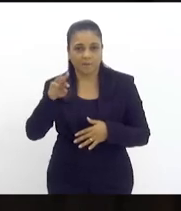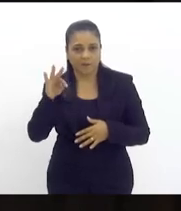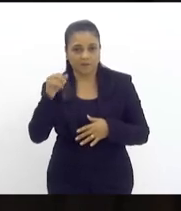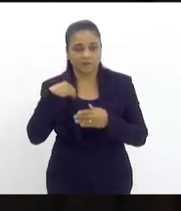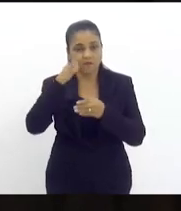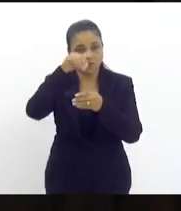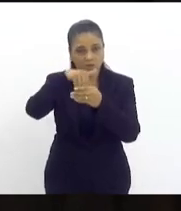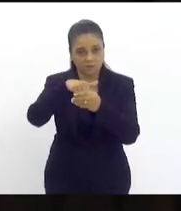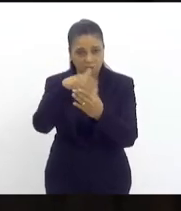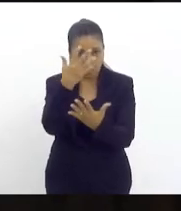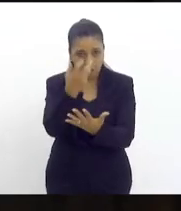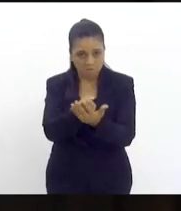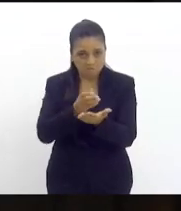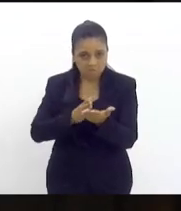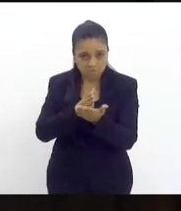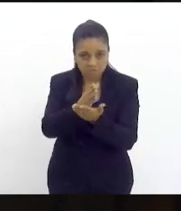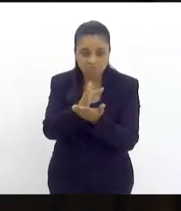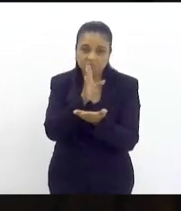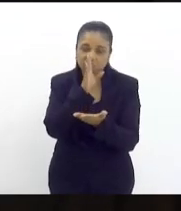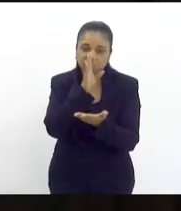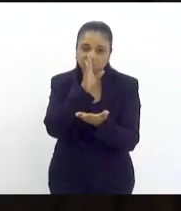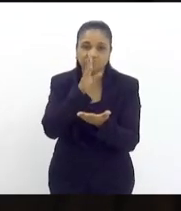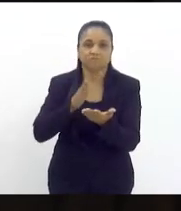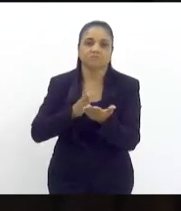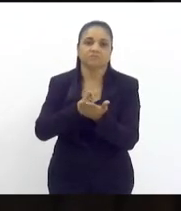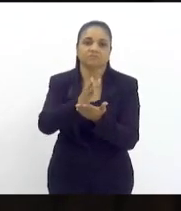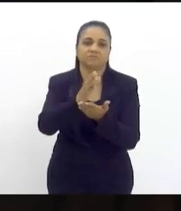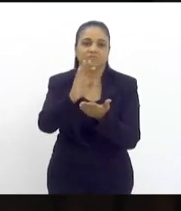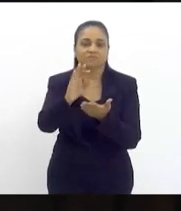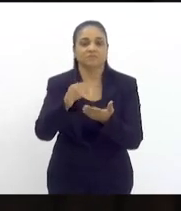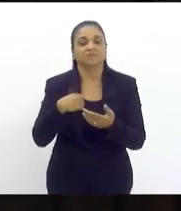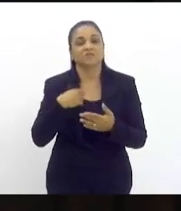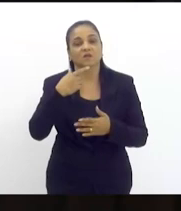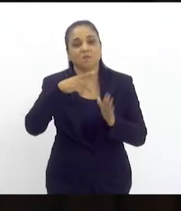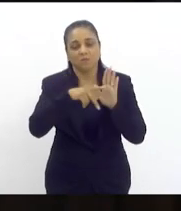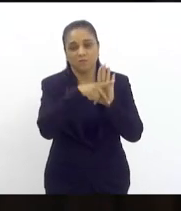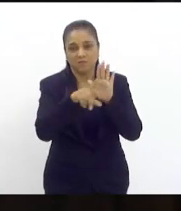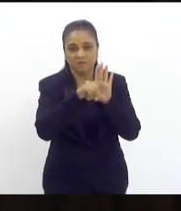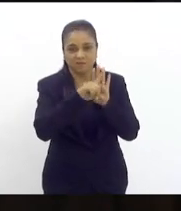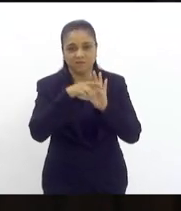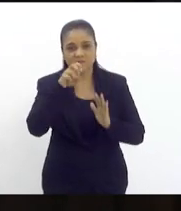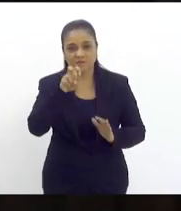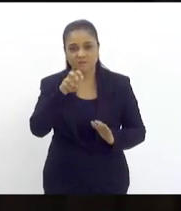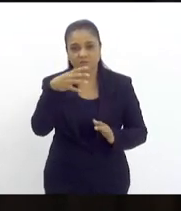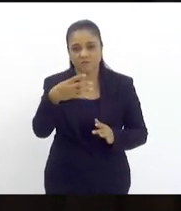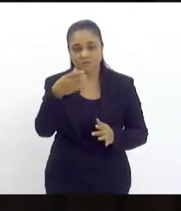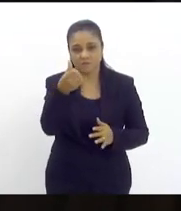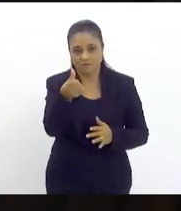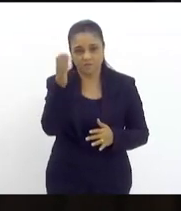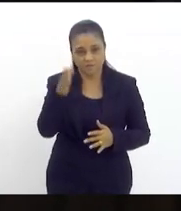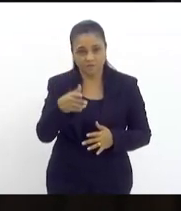votação, os senhores que aprovam permaneçam como estão, aprovado. Projeto de lei